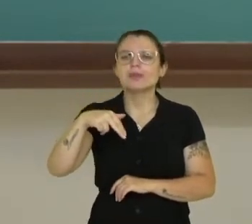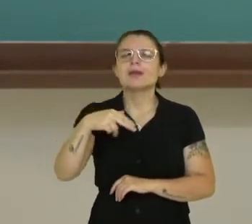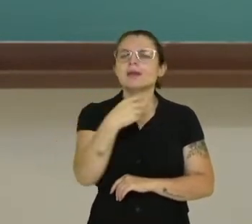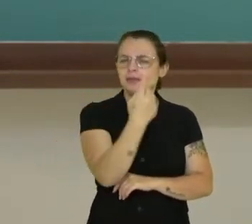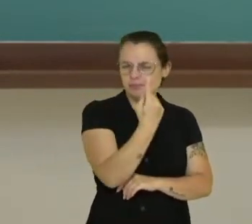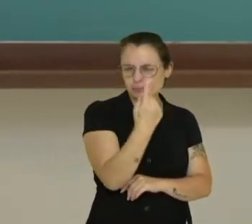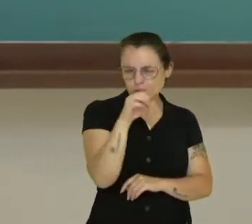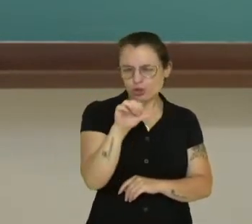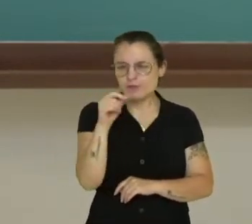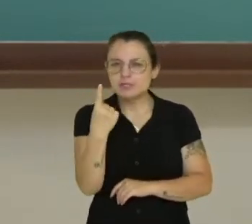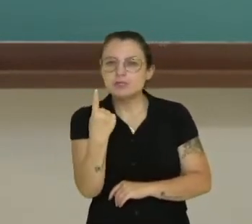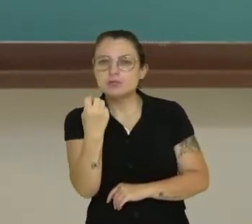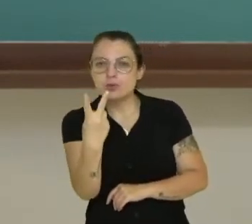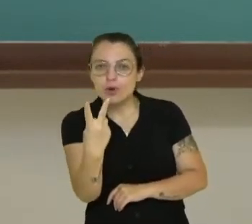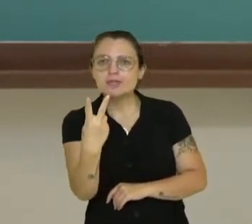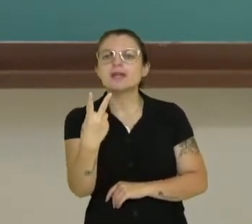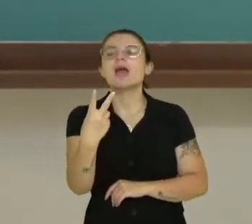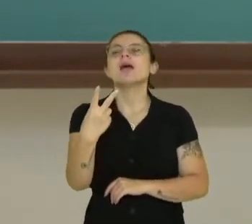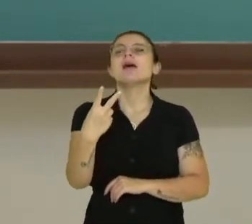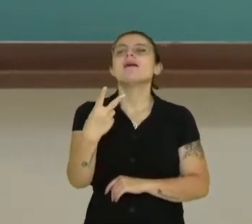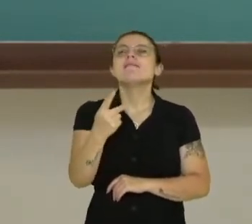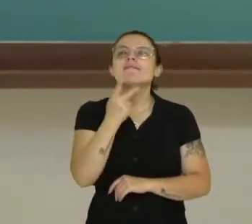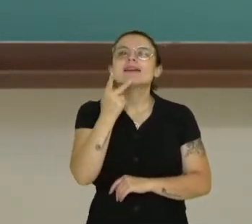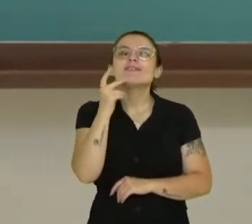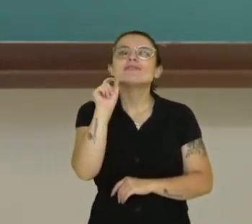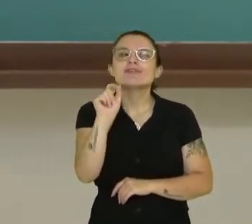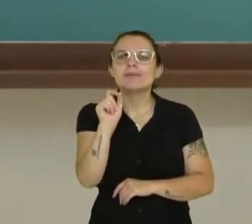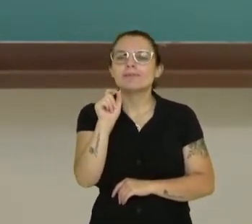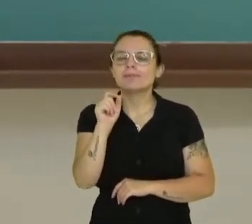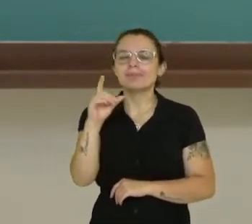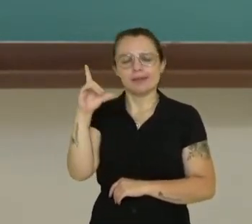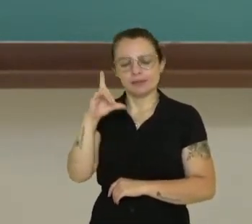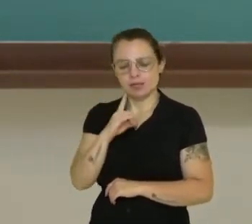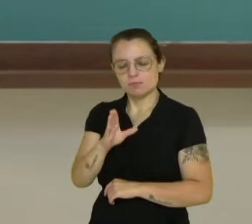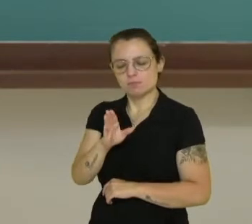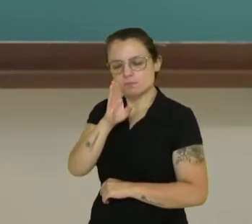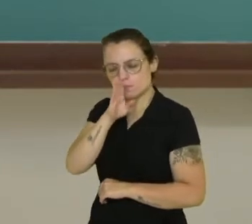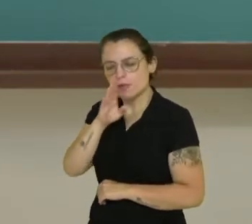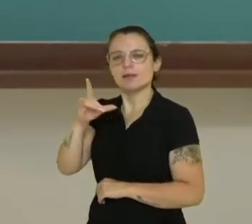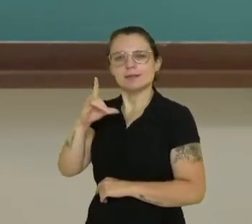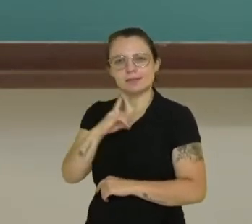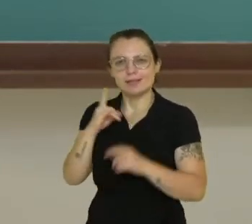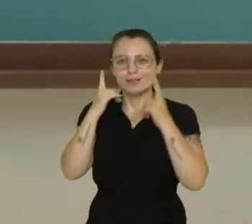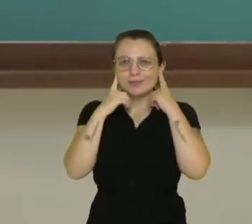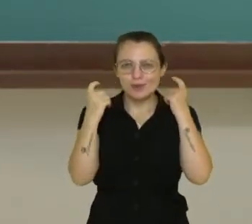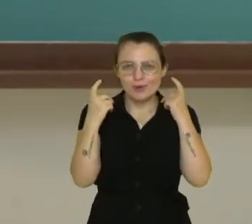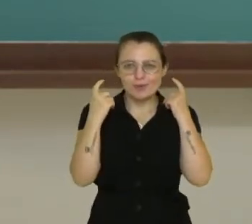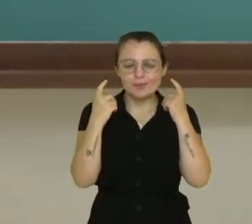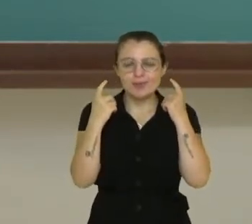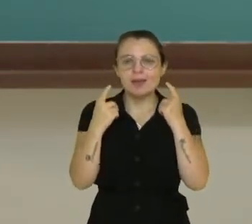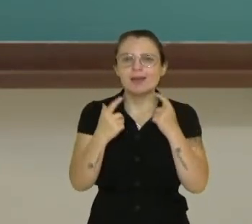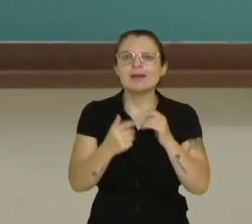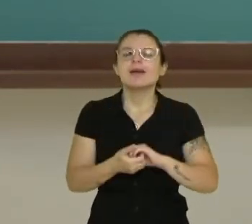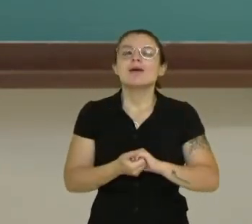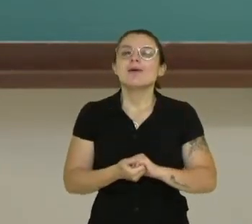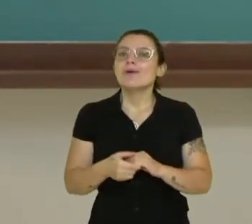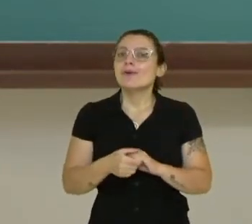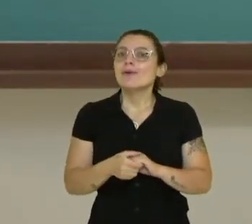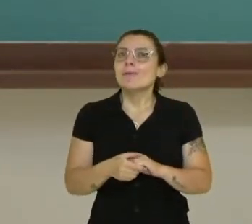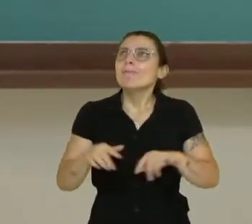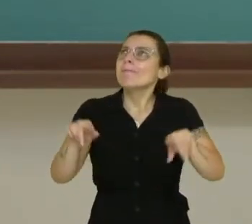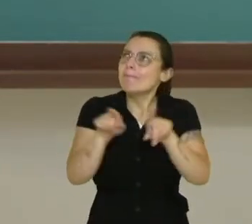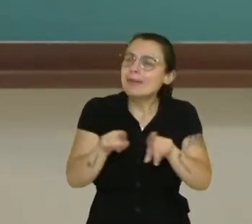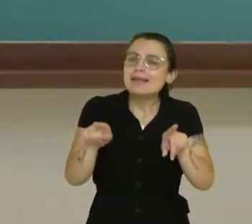que, mesmo quando há silêncio, há som. Que mesmo no silêncio é impossível não ter som. Olha que